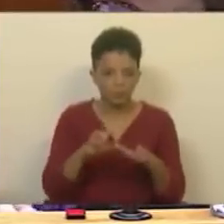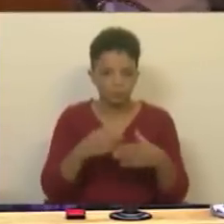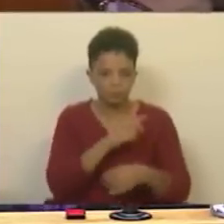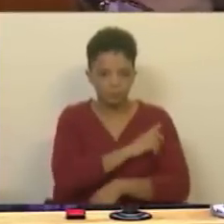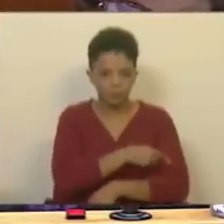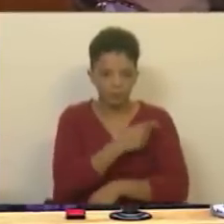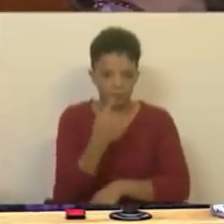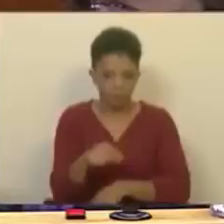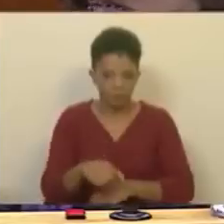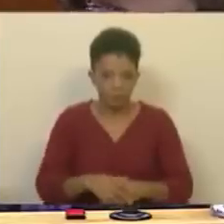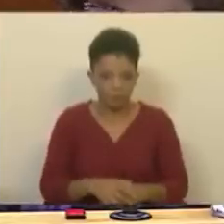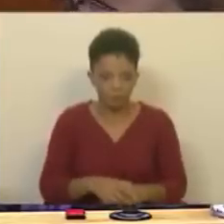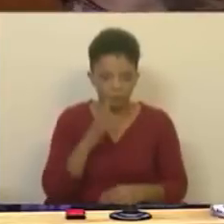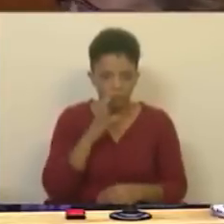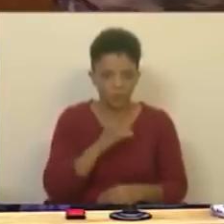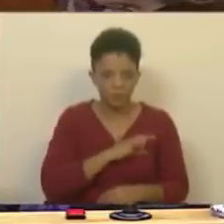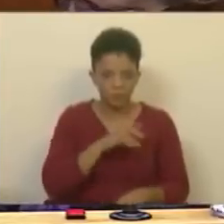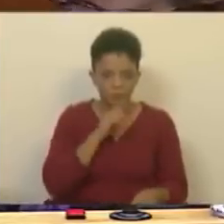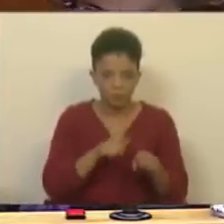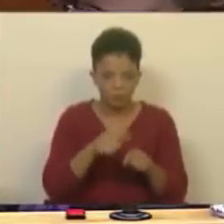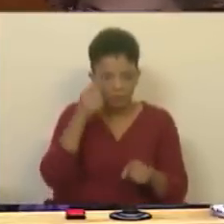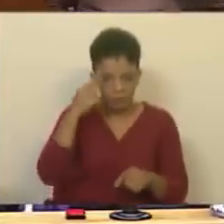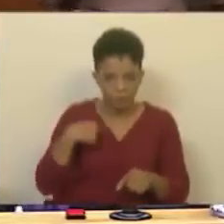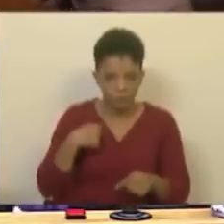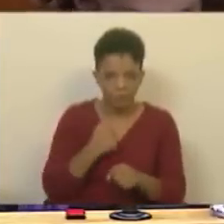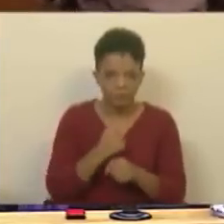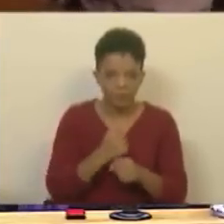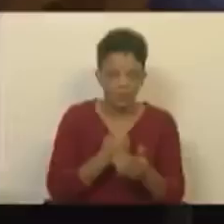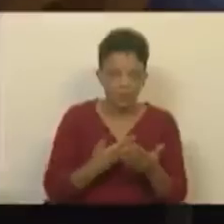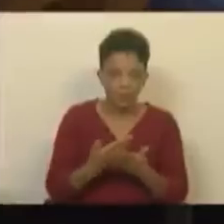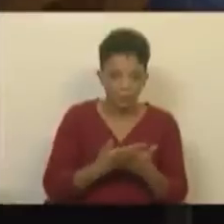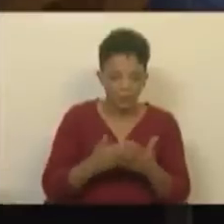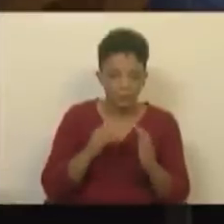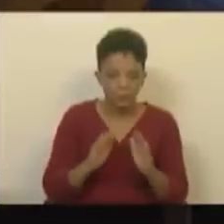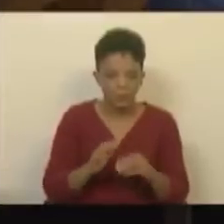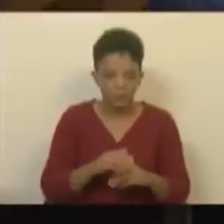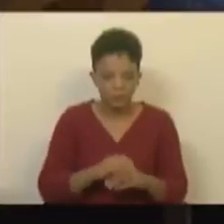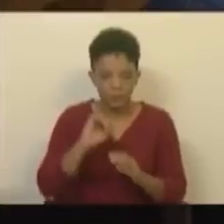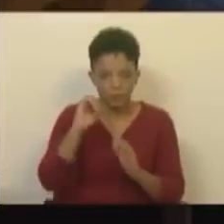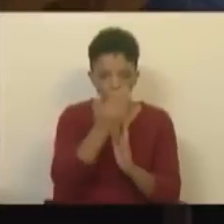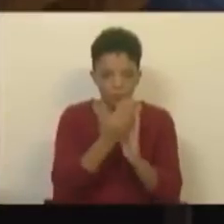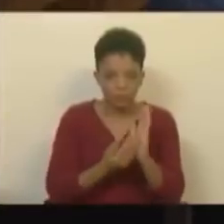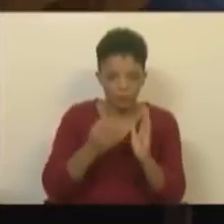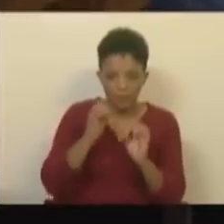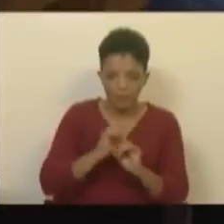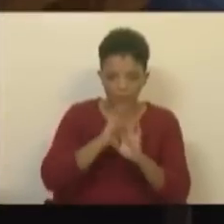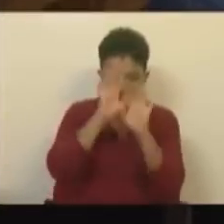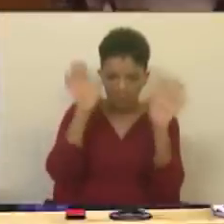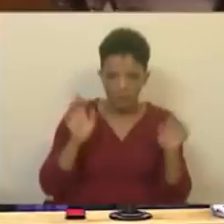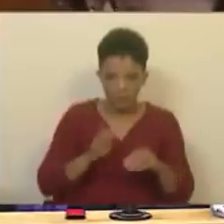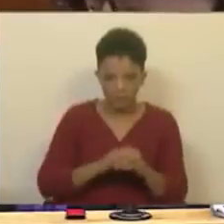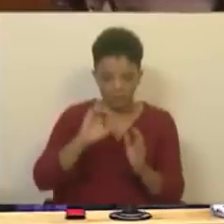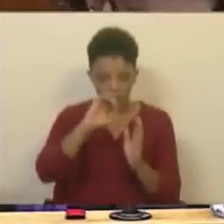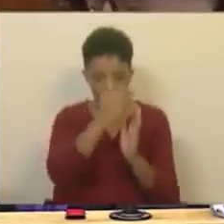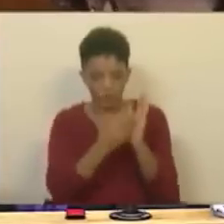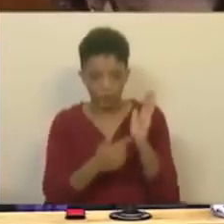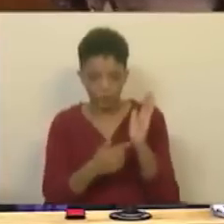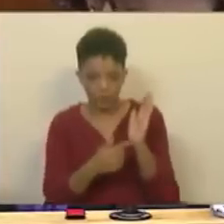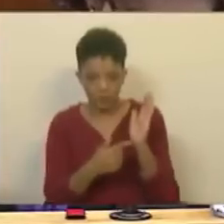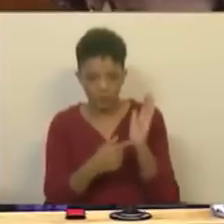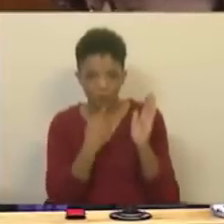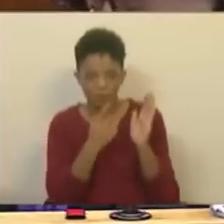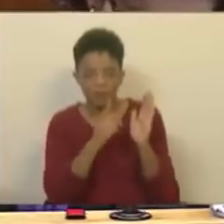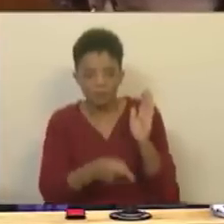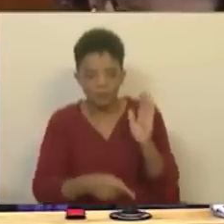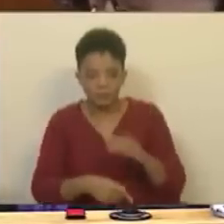soberania e senhor Deputado eu sei que é a economista mas a constituição é muito clara a constituição aquilo